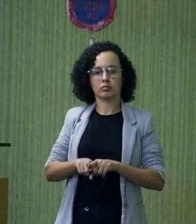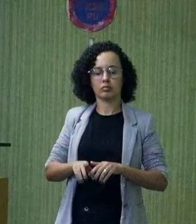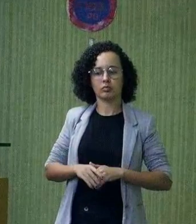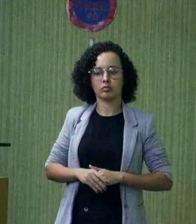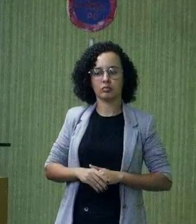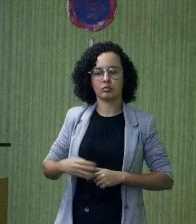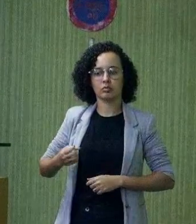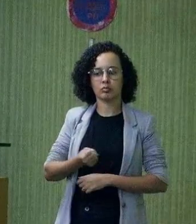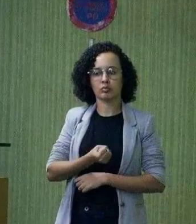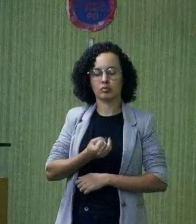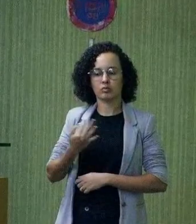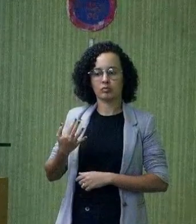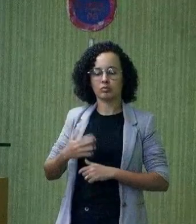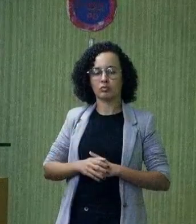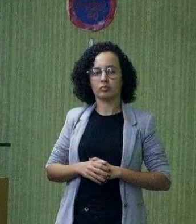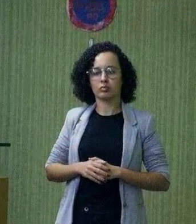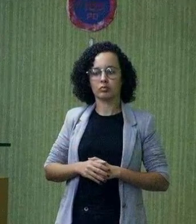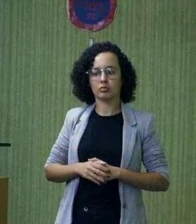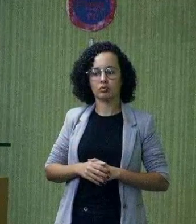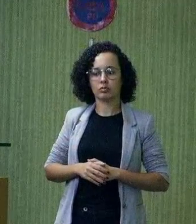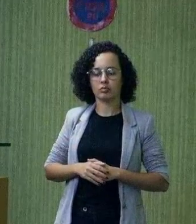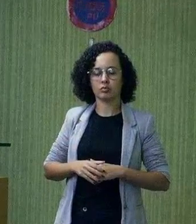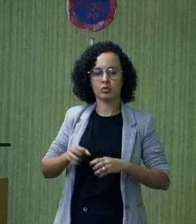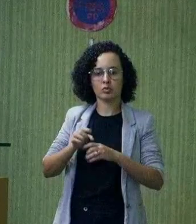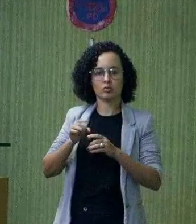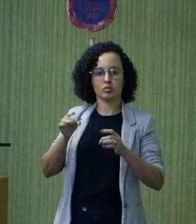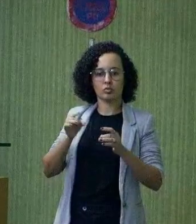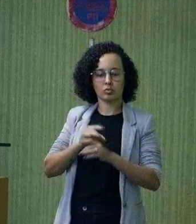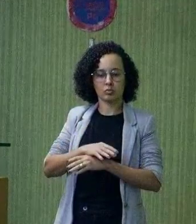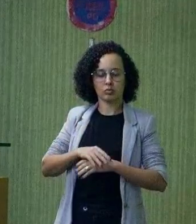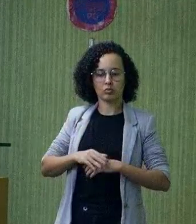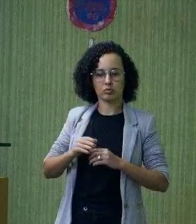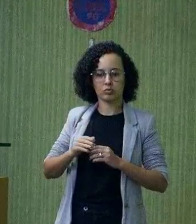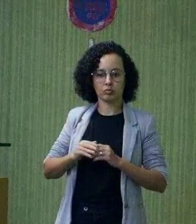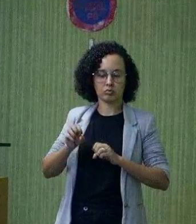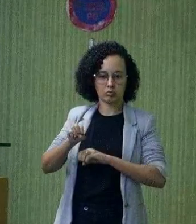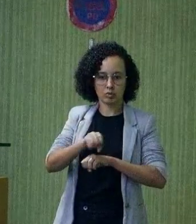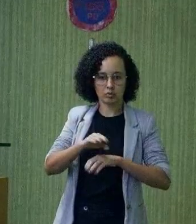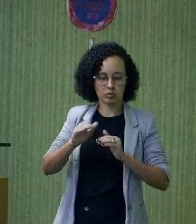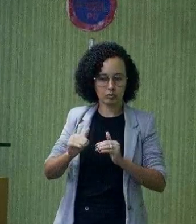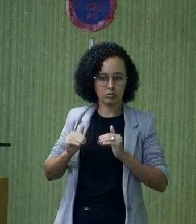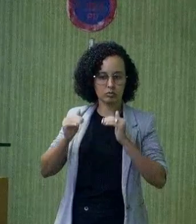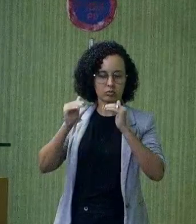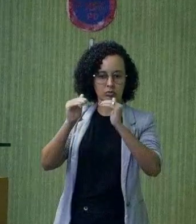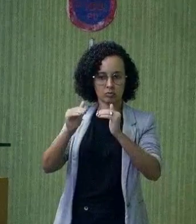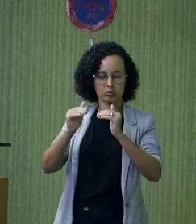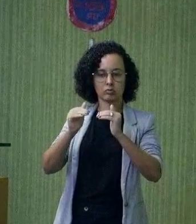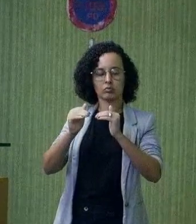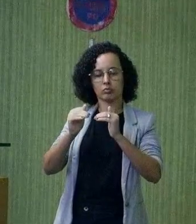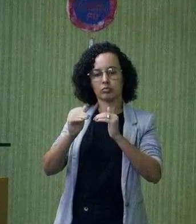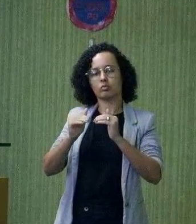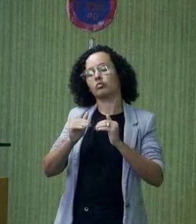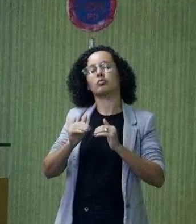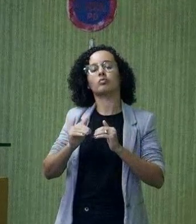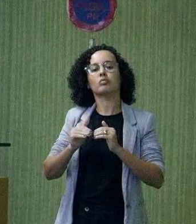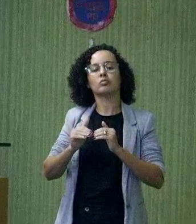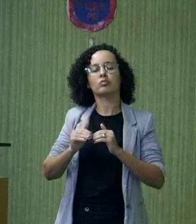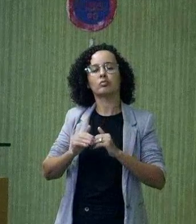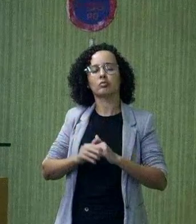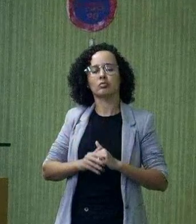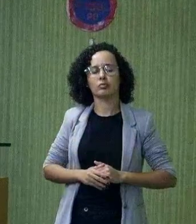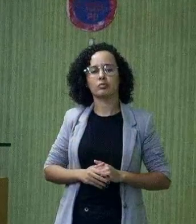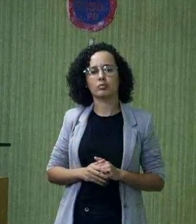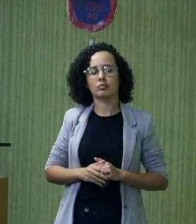número de concluintes nas instituições de educação superior para atingir 1. 650.000 titulações anuais